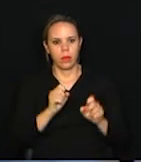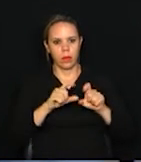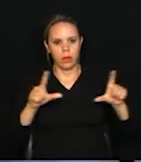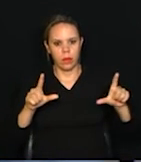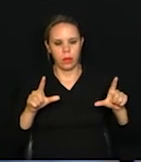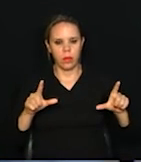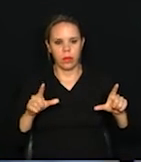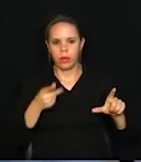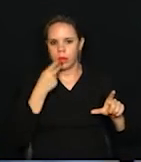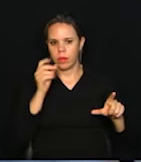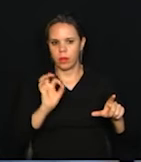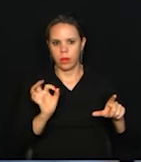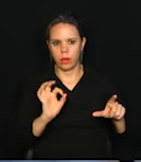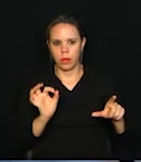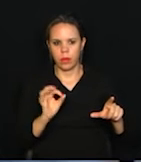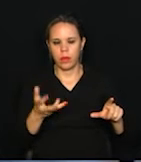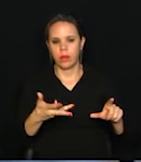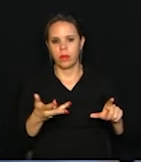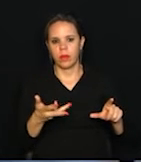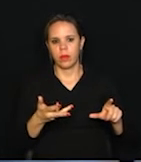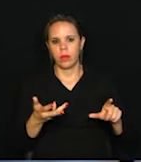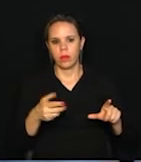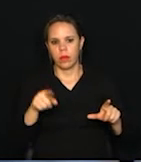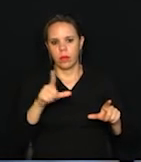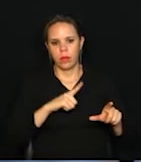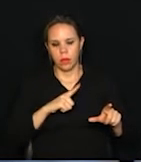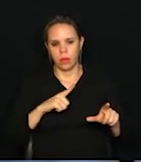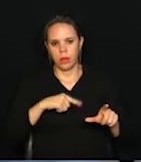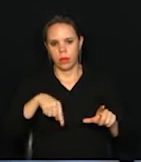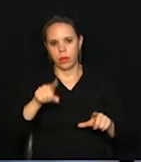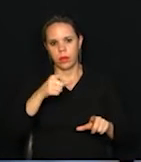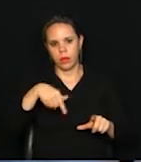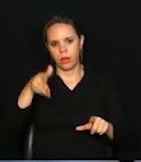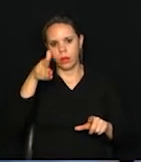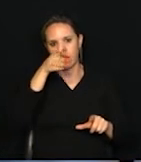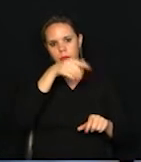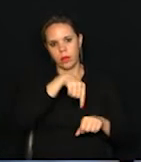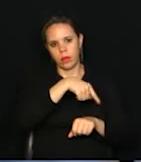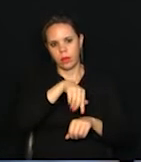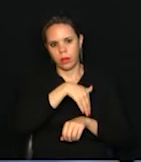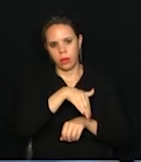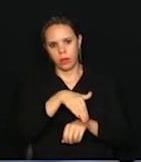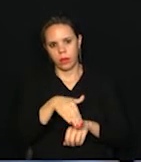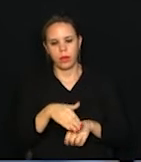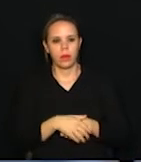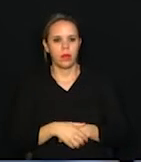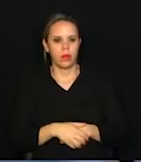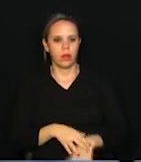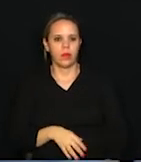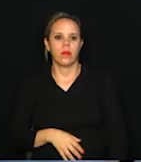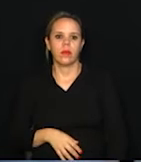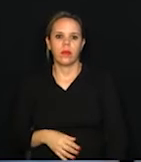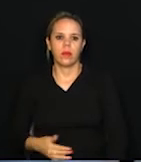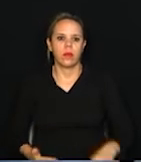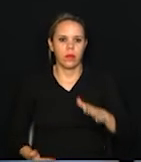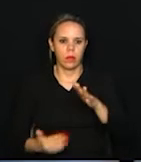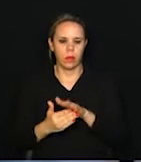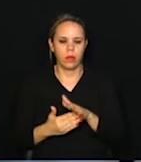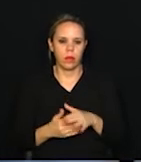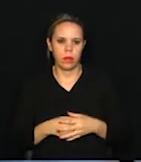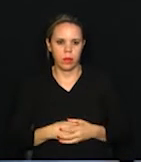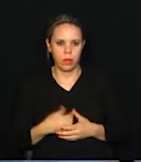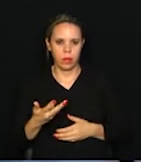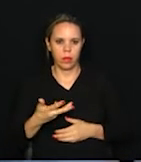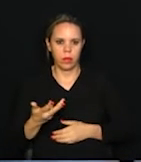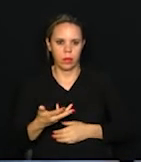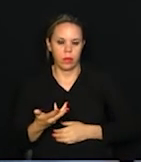está dizendo que velocidade você tem que rodar na via. Aquilo lá é o limite máximo de